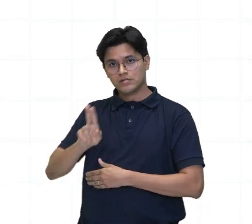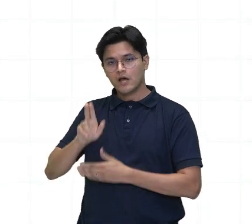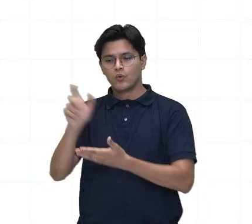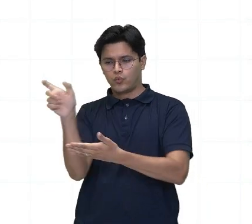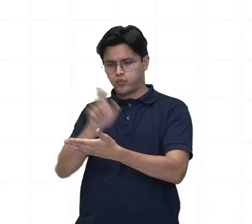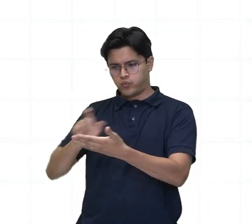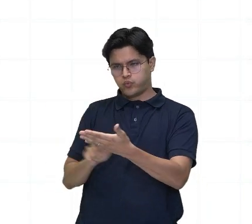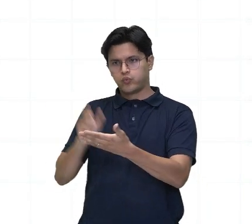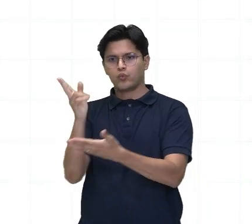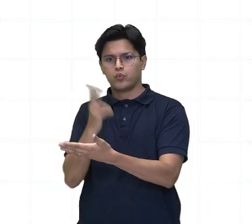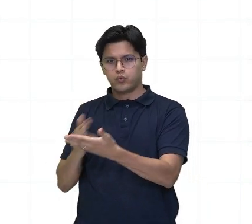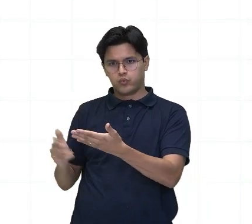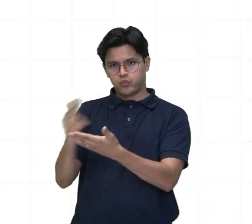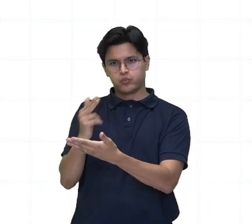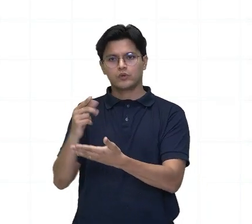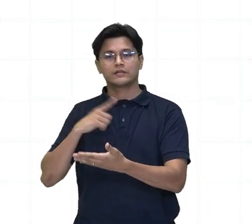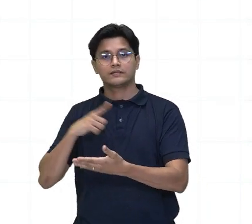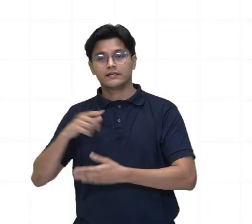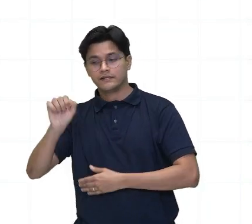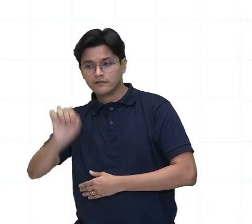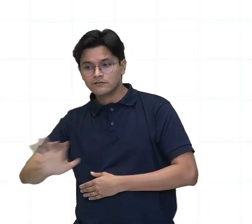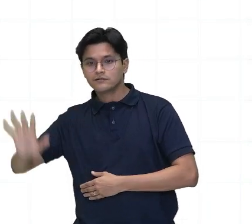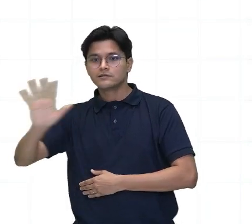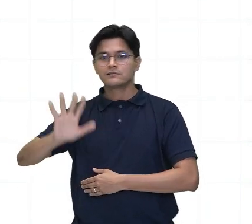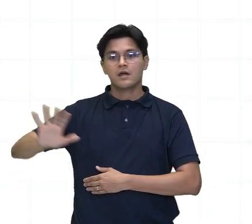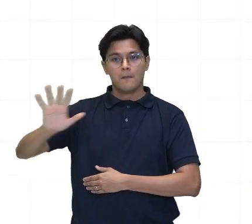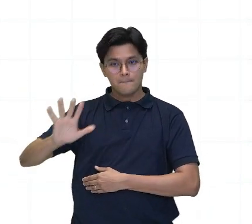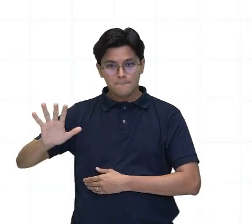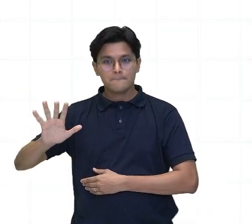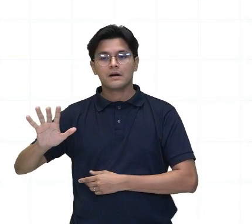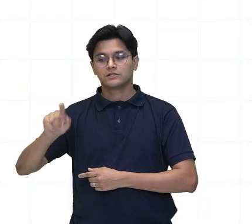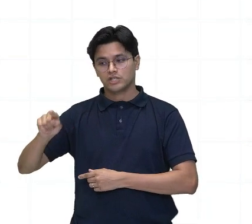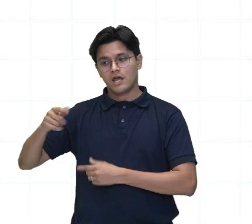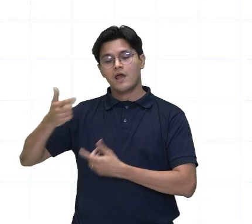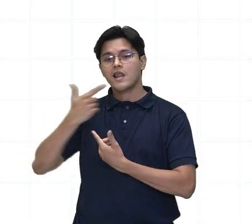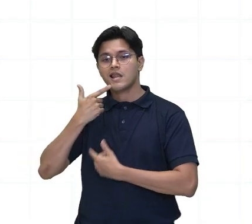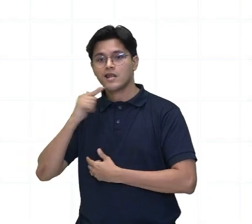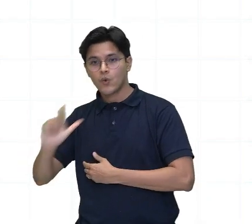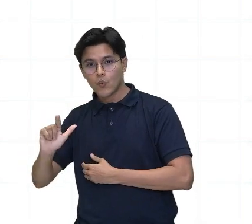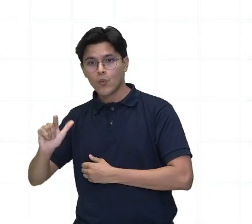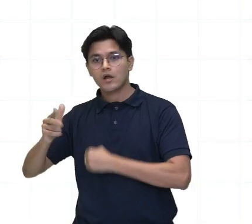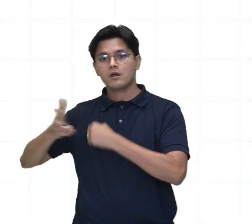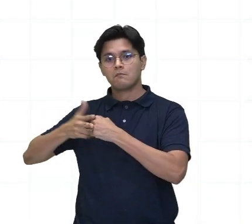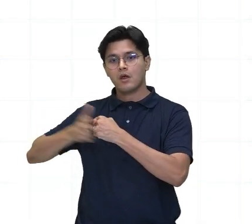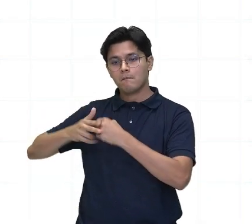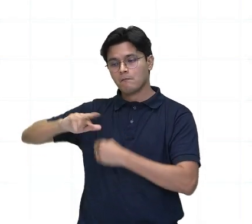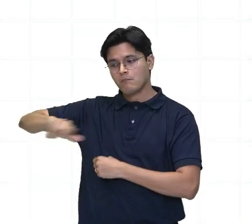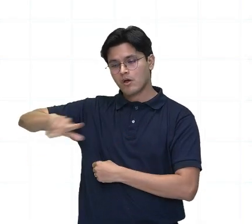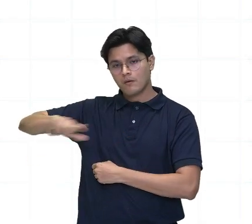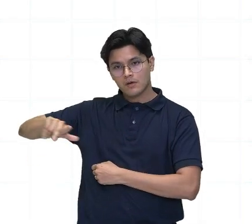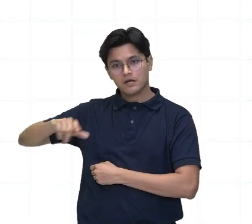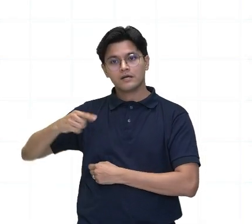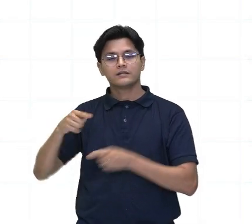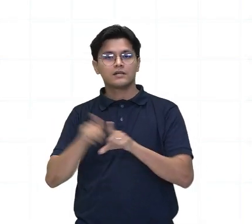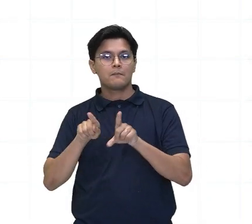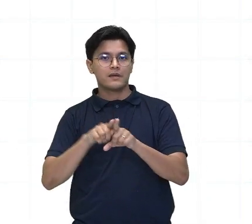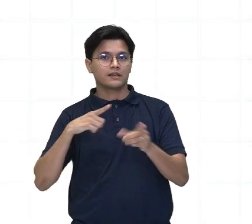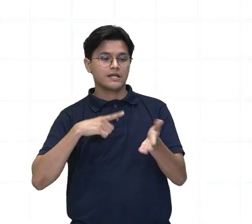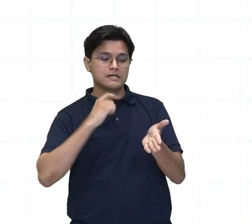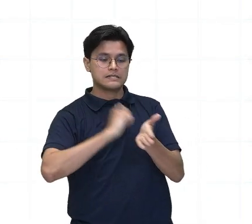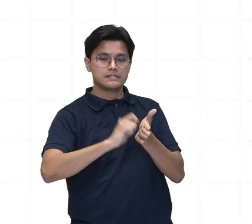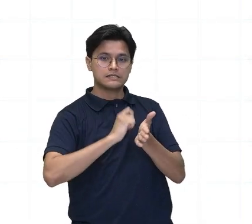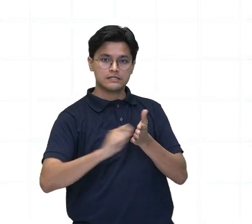unir tanto a imagem, que nós chamamos de linguagem não verbal, quanto a parte escrita, que nós chamamos de linguagem